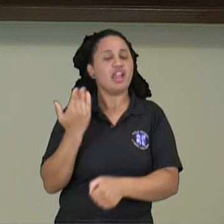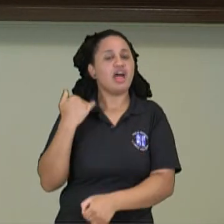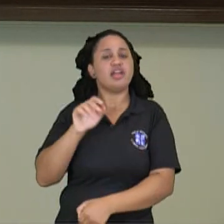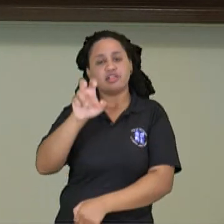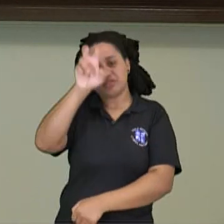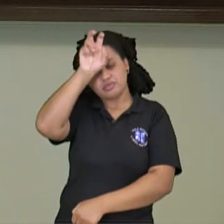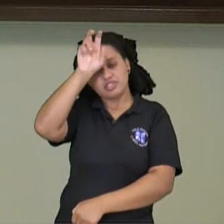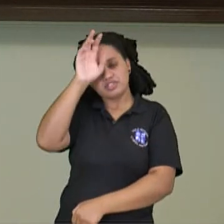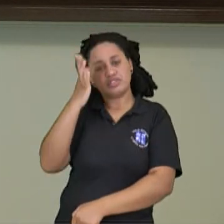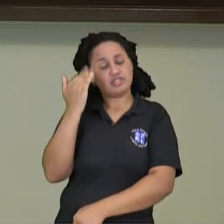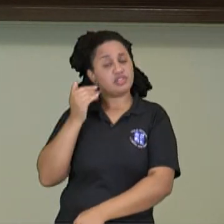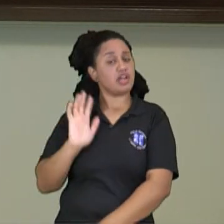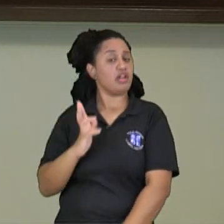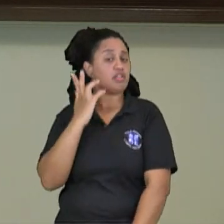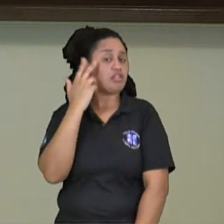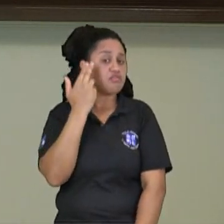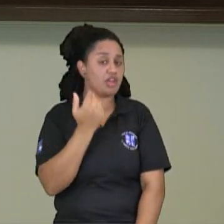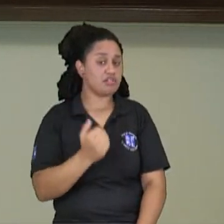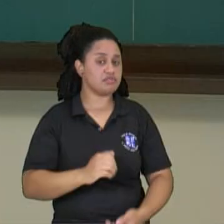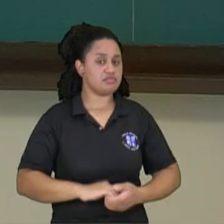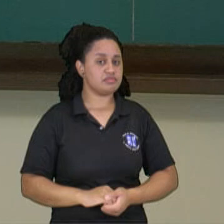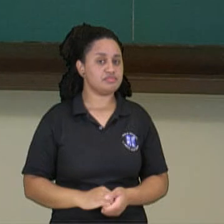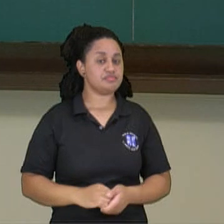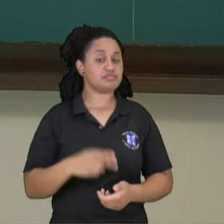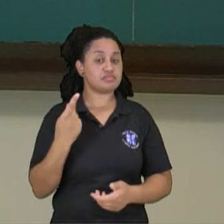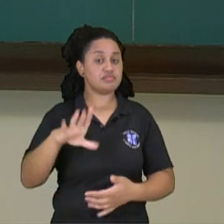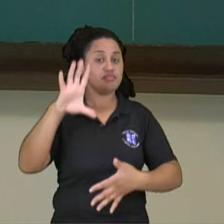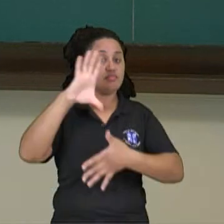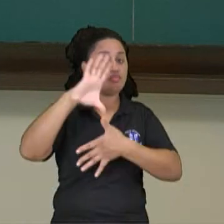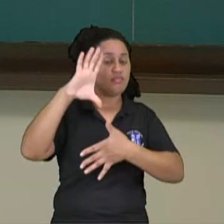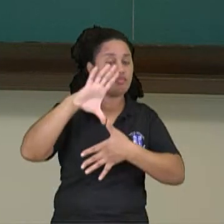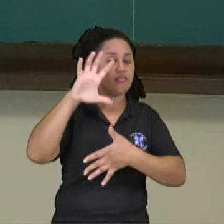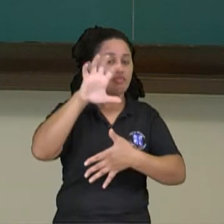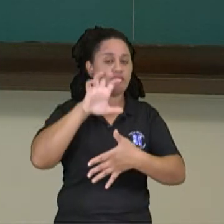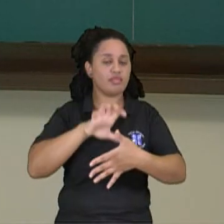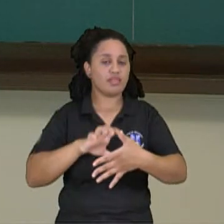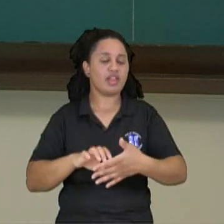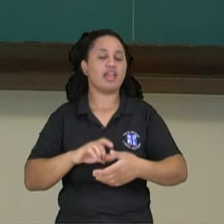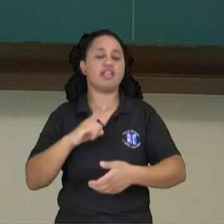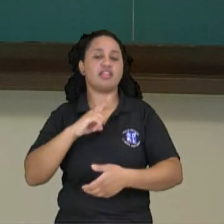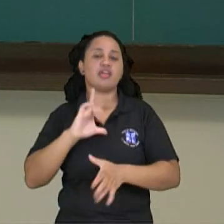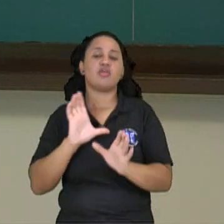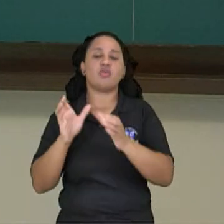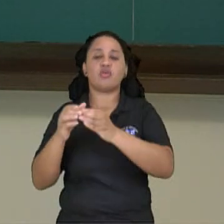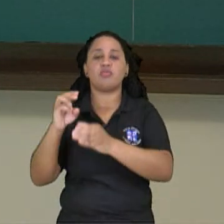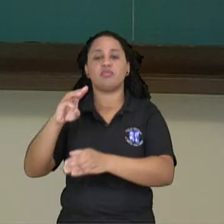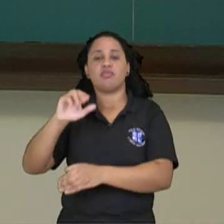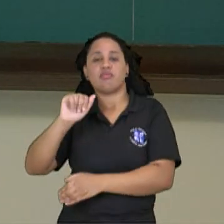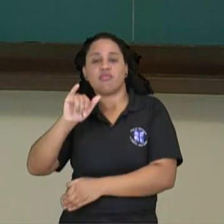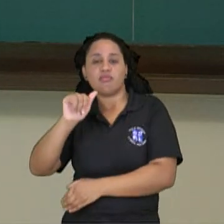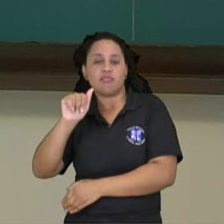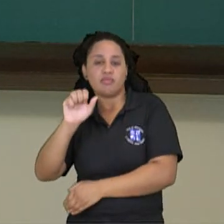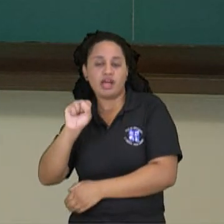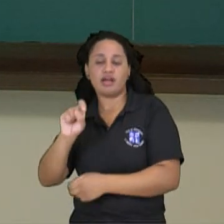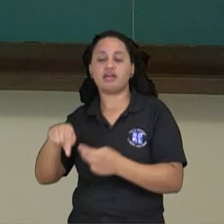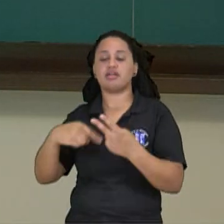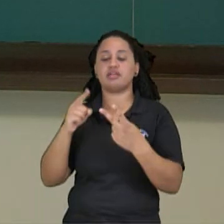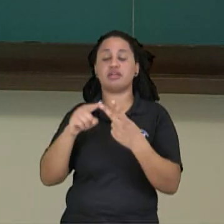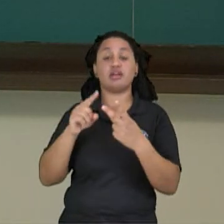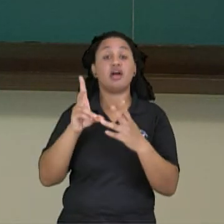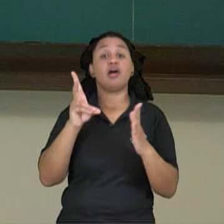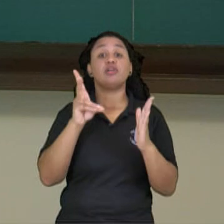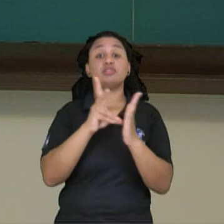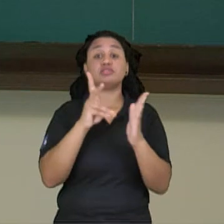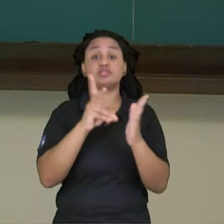era comum. Aqui nas Américas, né, os maias, os nossos indígenas, né,